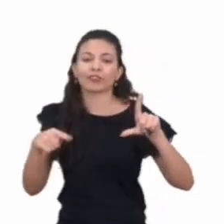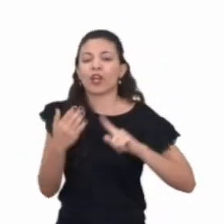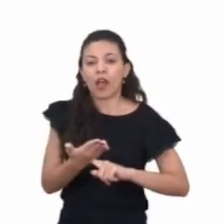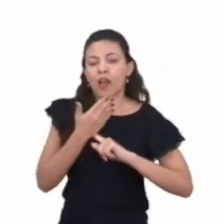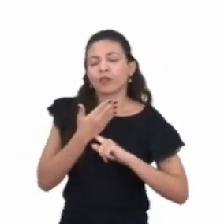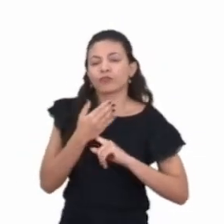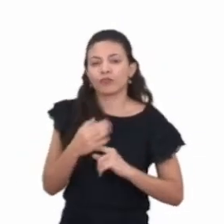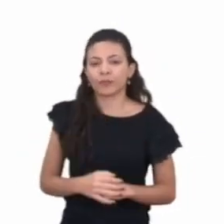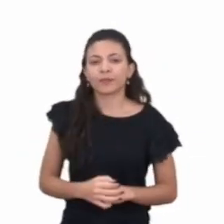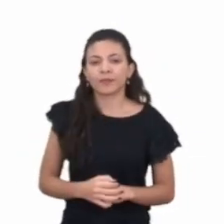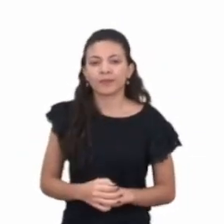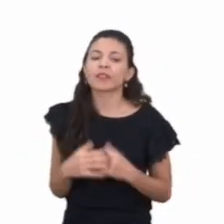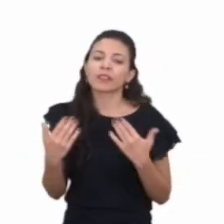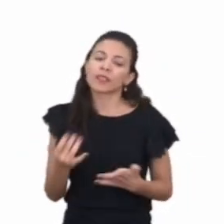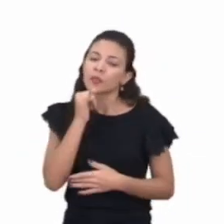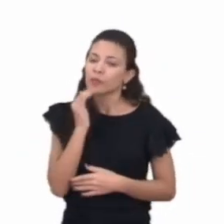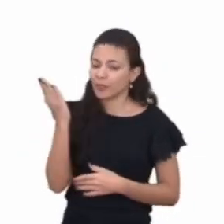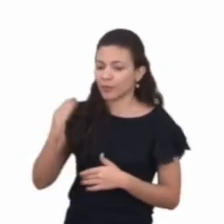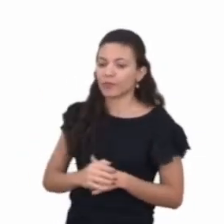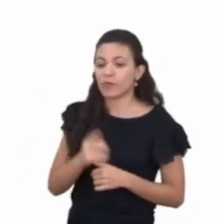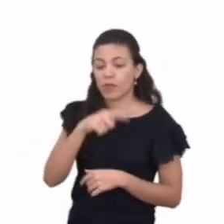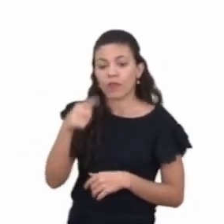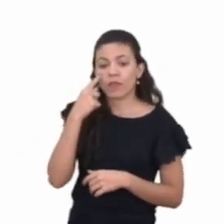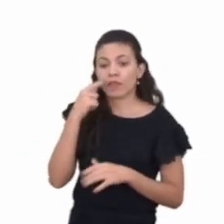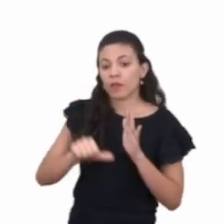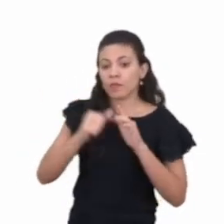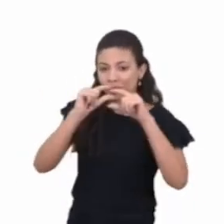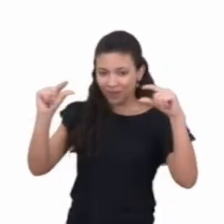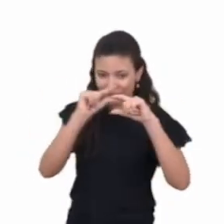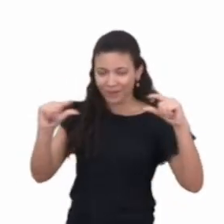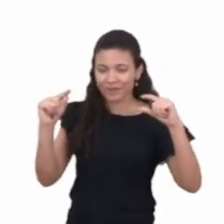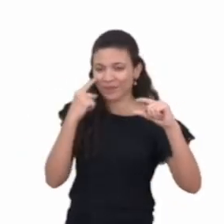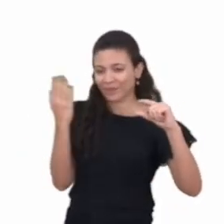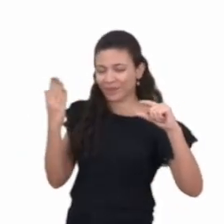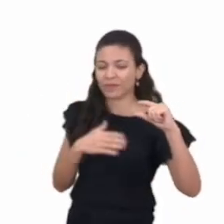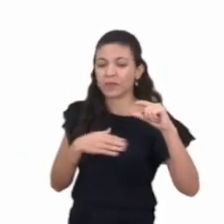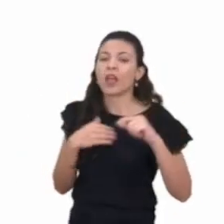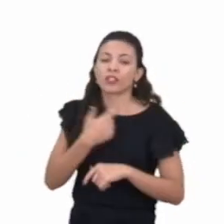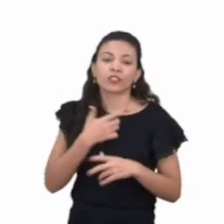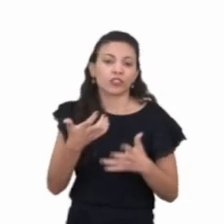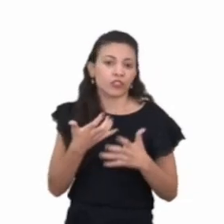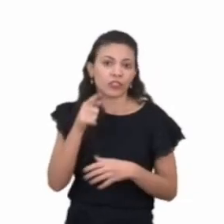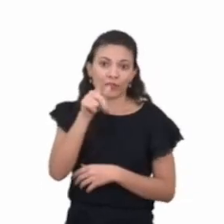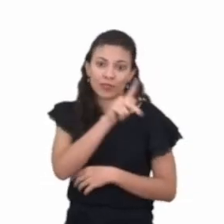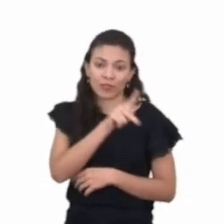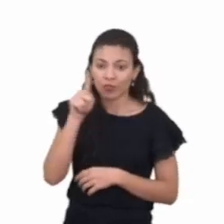aqui, né? Então, nesse exemplo, vocês estão vendo ali, primeiro uma barra, no qual a gente quer que o professor, a professora